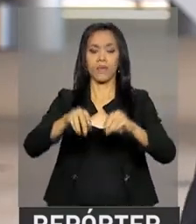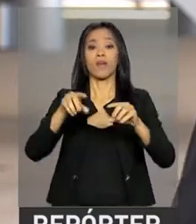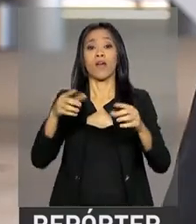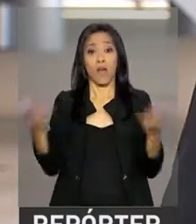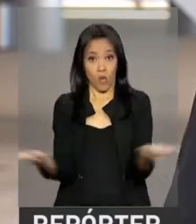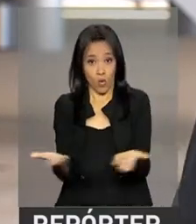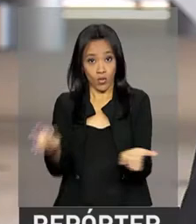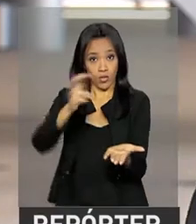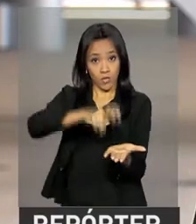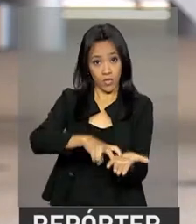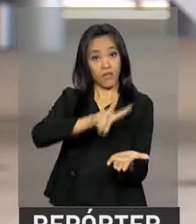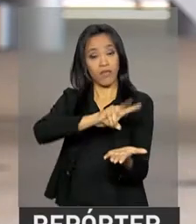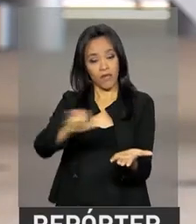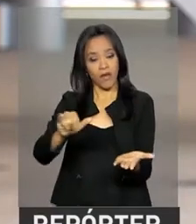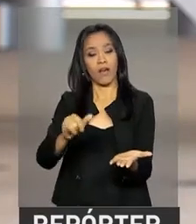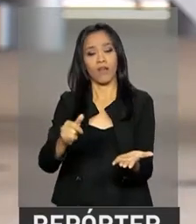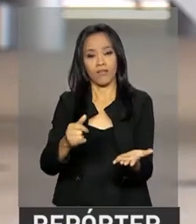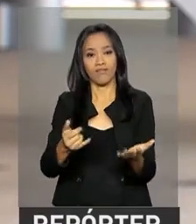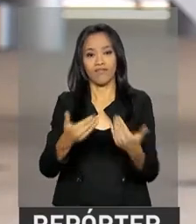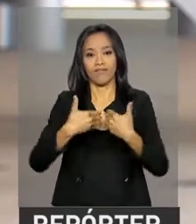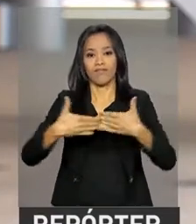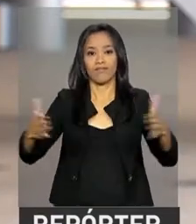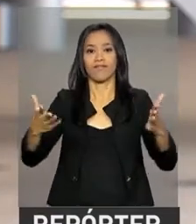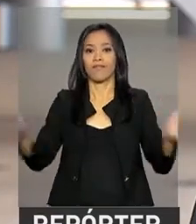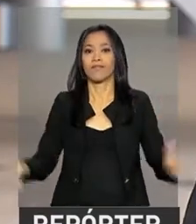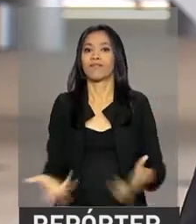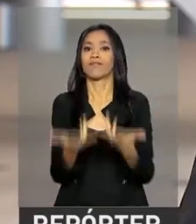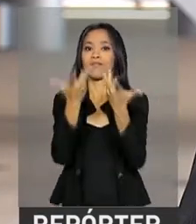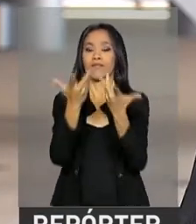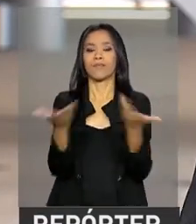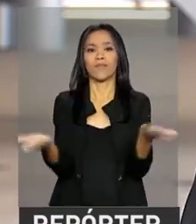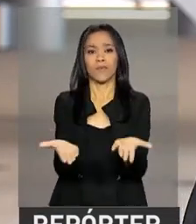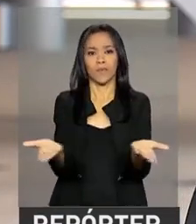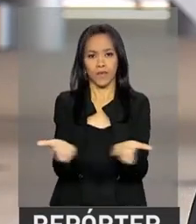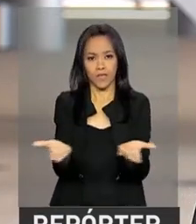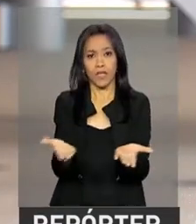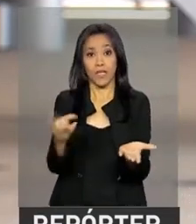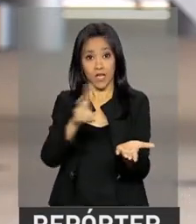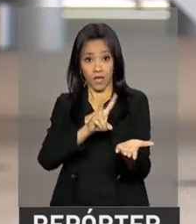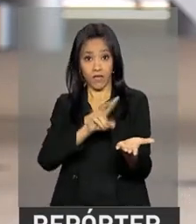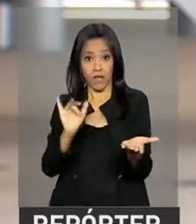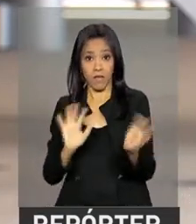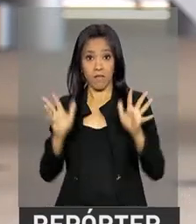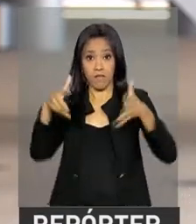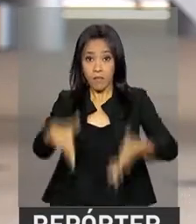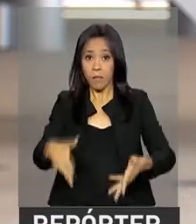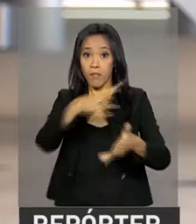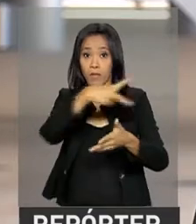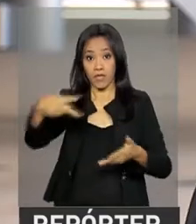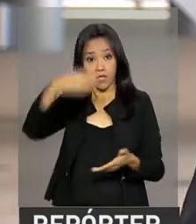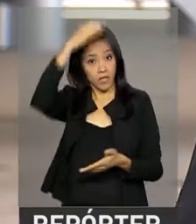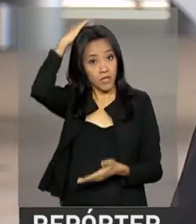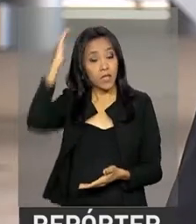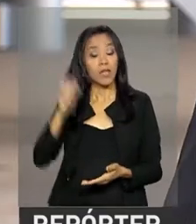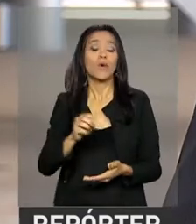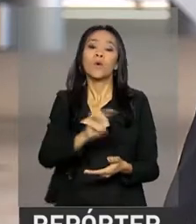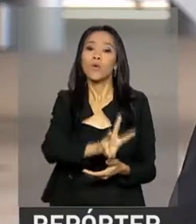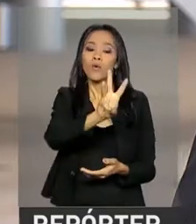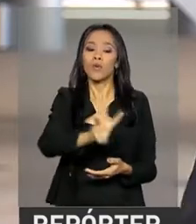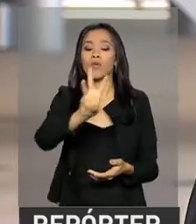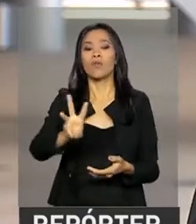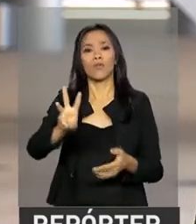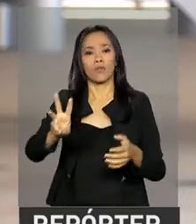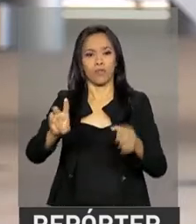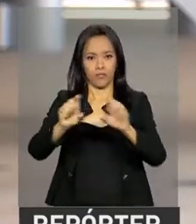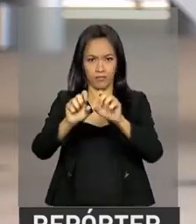agora pela manhã em uma cerimônia aqui no Palácio do Planalto, que vai ter a participação do presidente Michel Temer. O Portal Único do Comércio